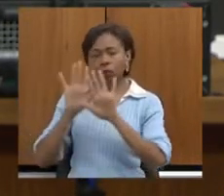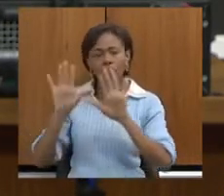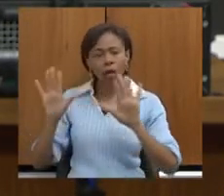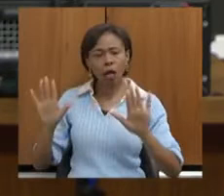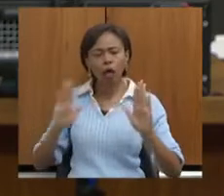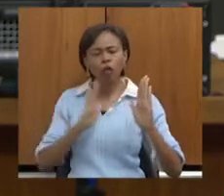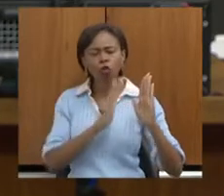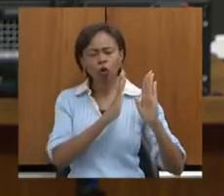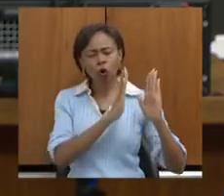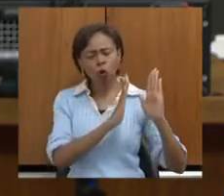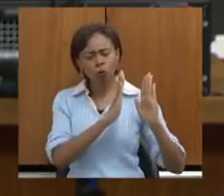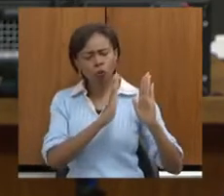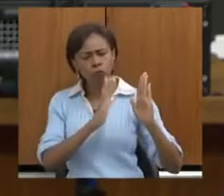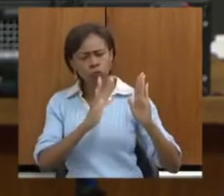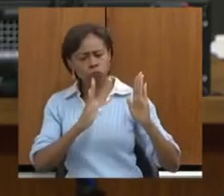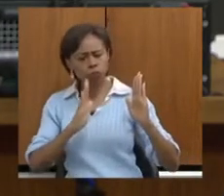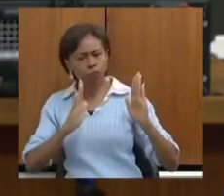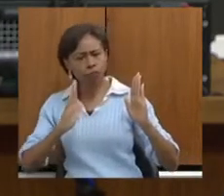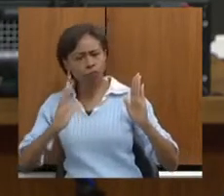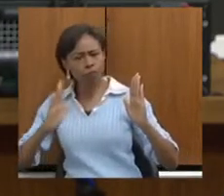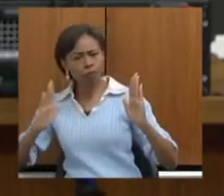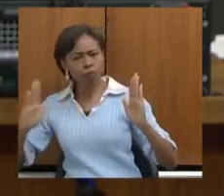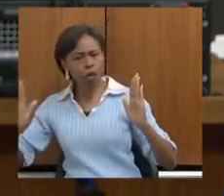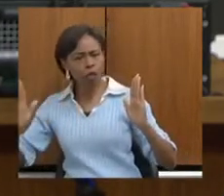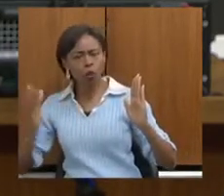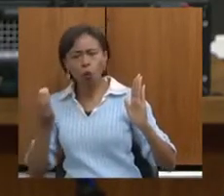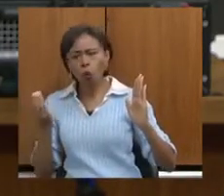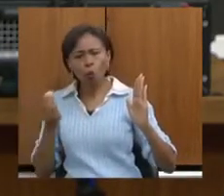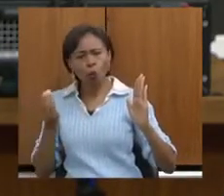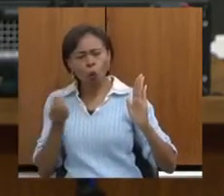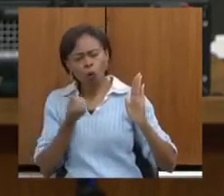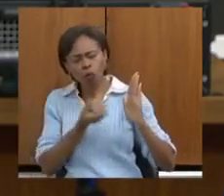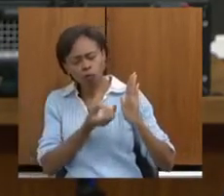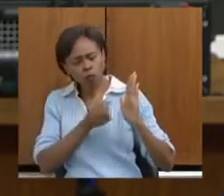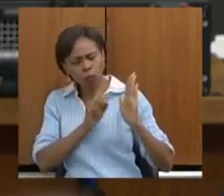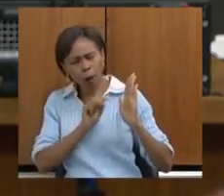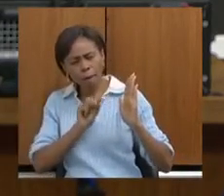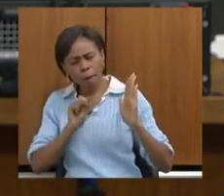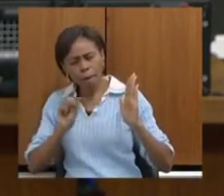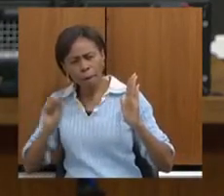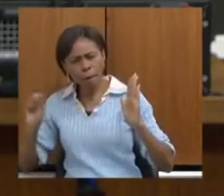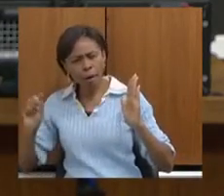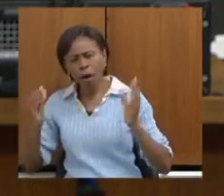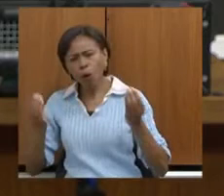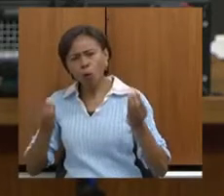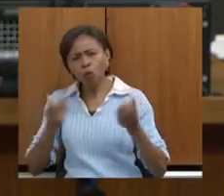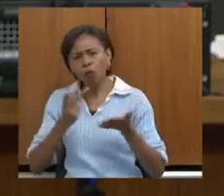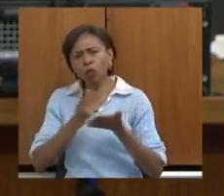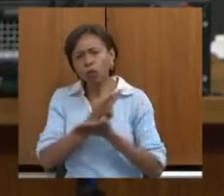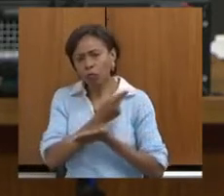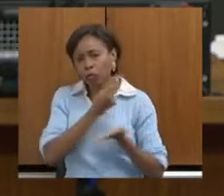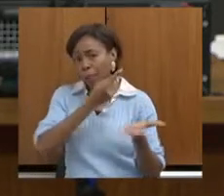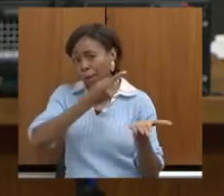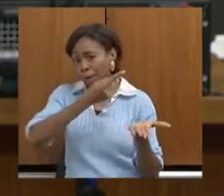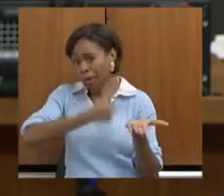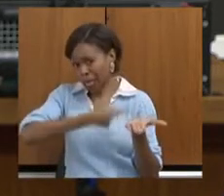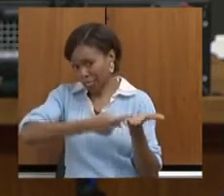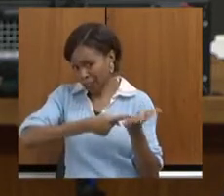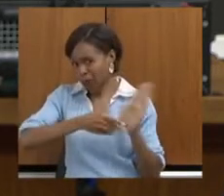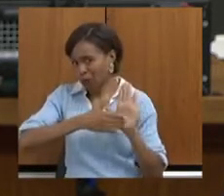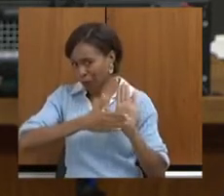linha do tempo né de como fomos solto inseridos nesse processo de repactuação